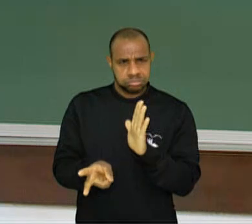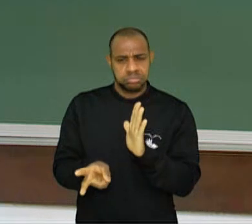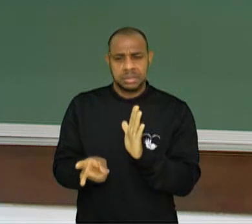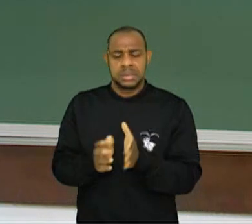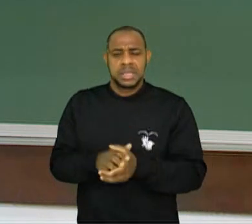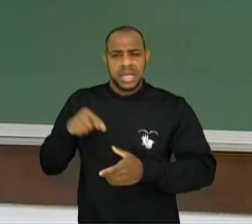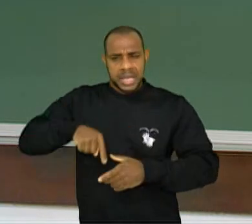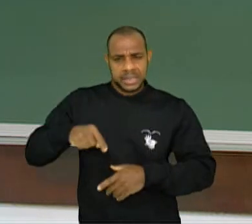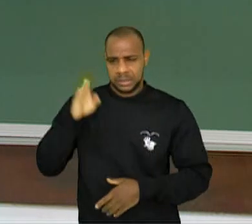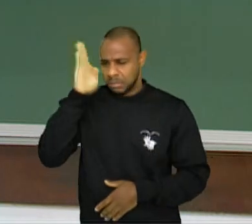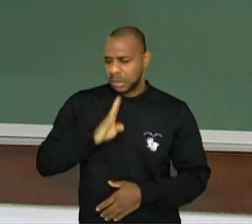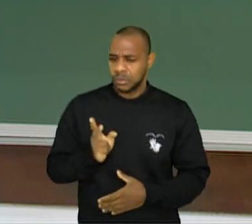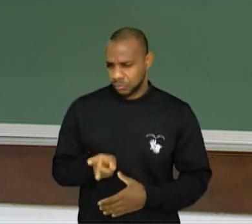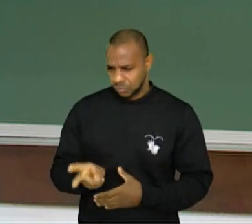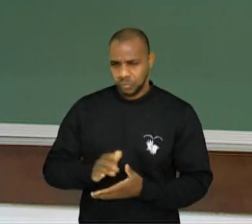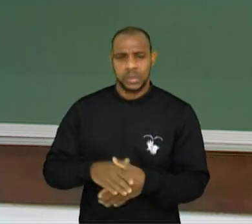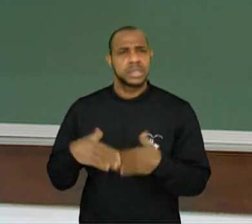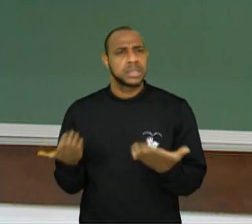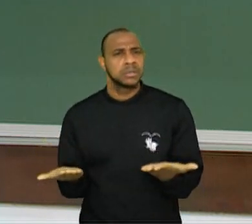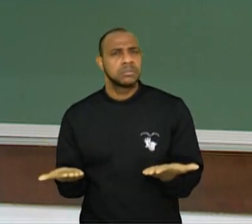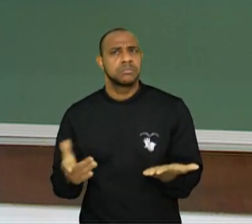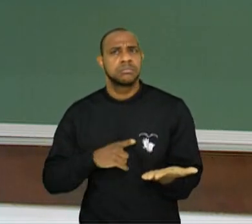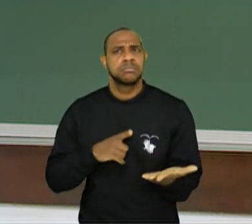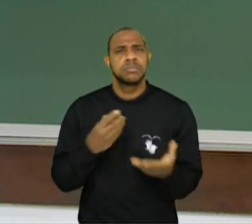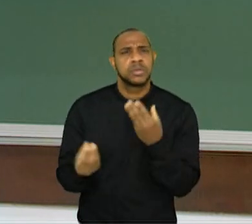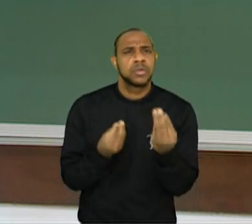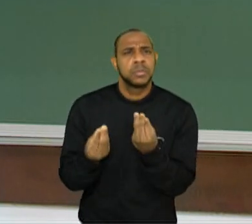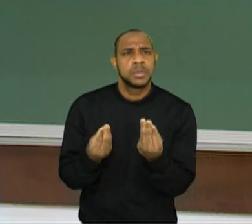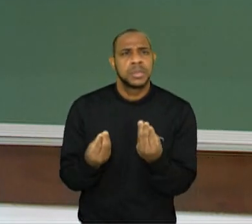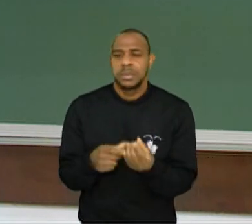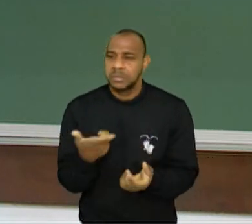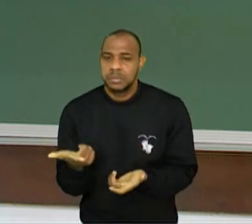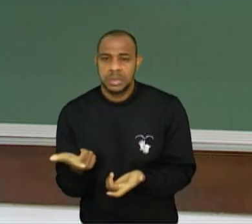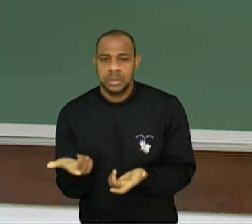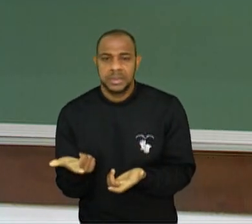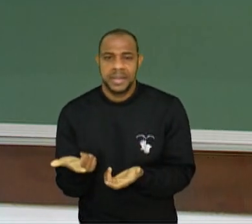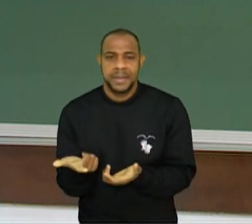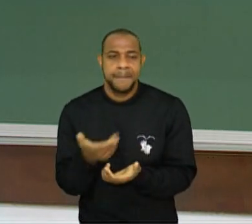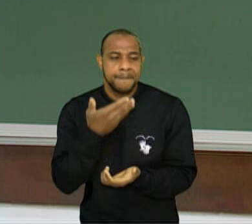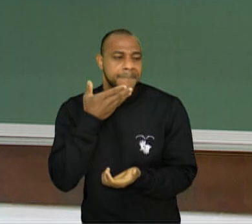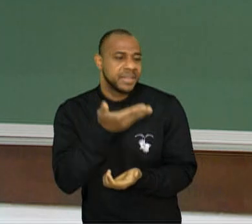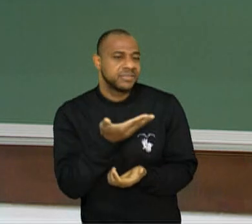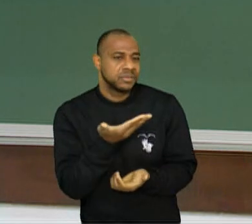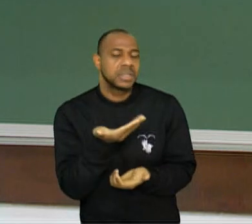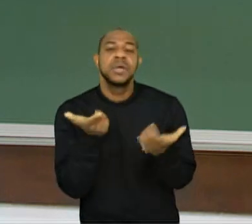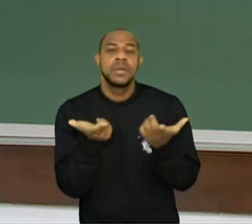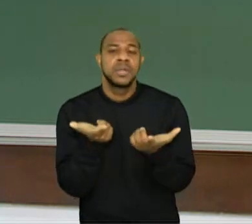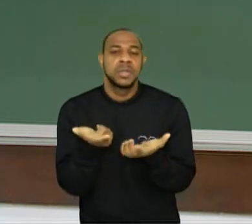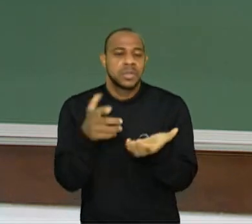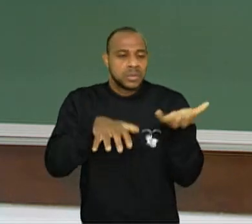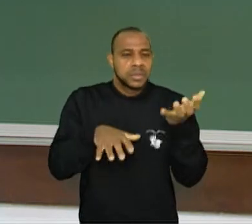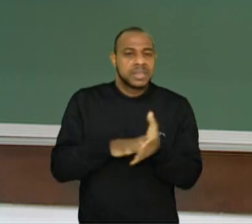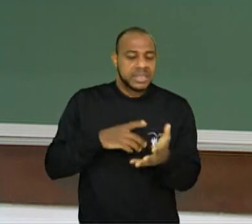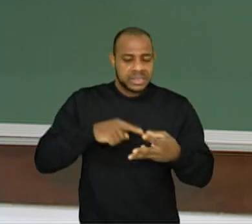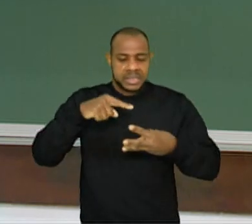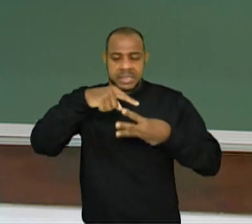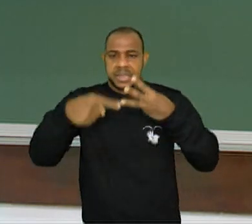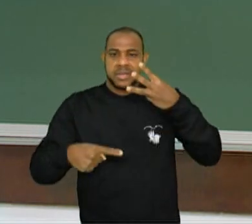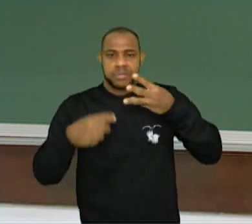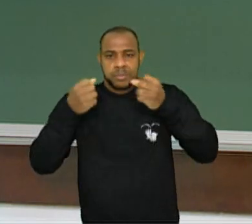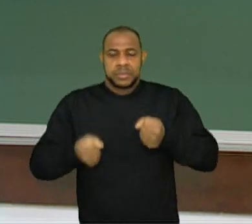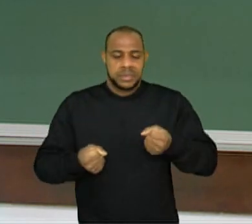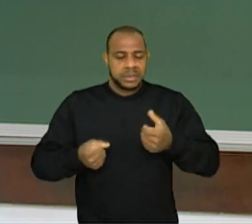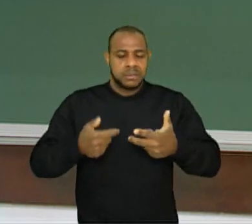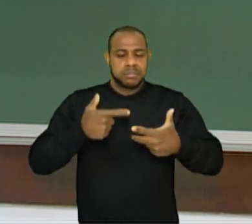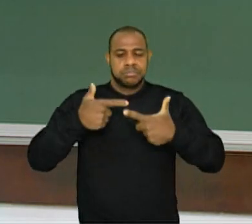República, caso o presidente se ausente do país sem autorização do Congresso. Você tem 3 poderes, né? O executivo, o